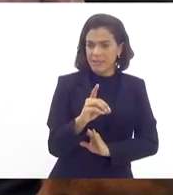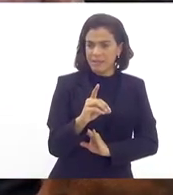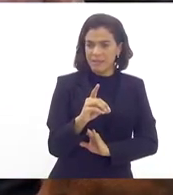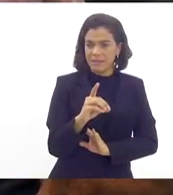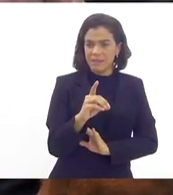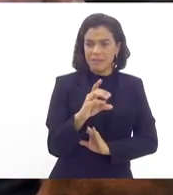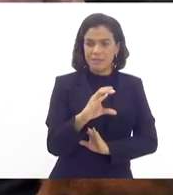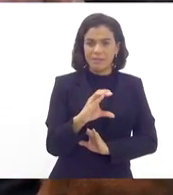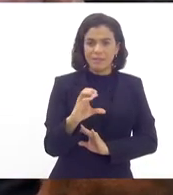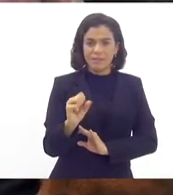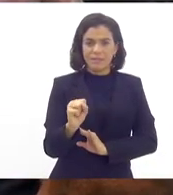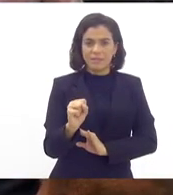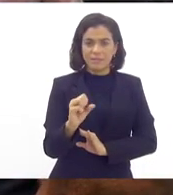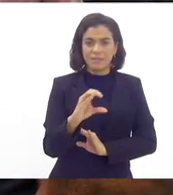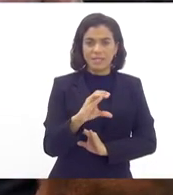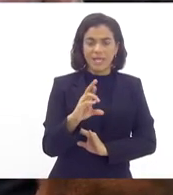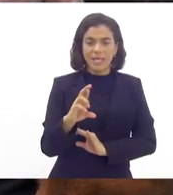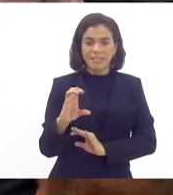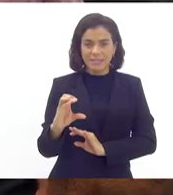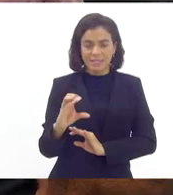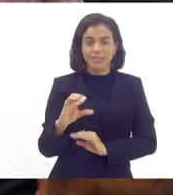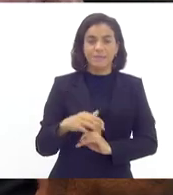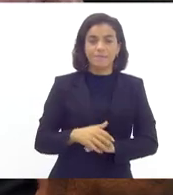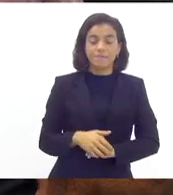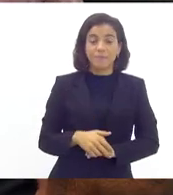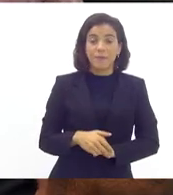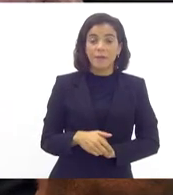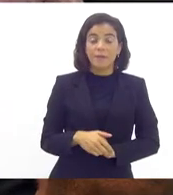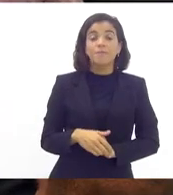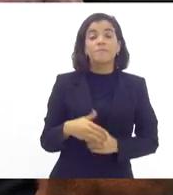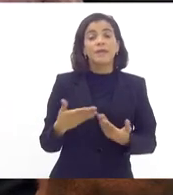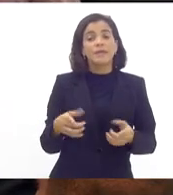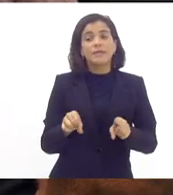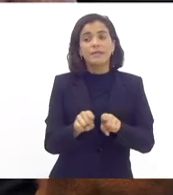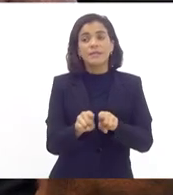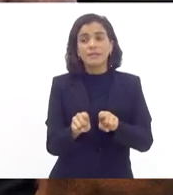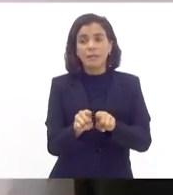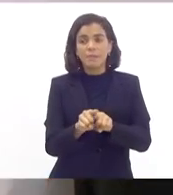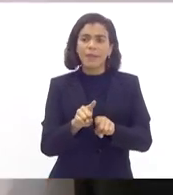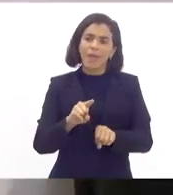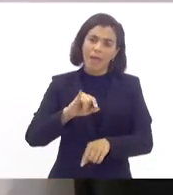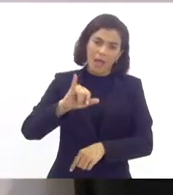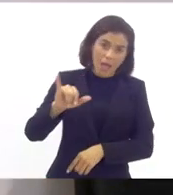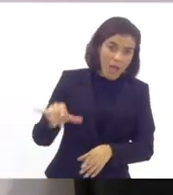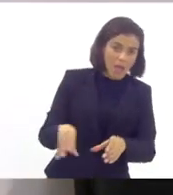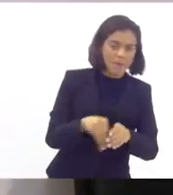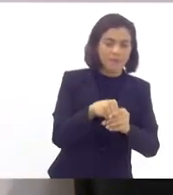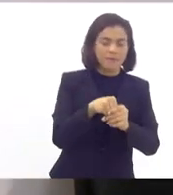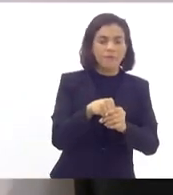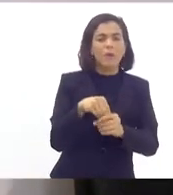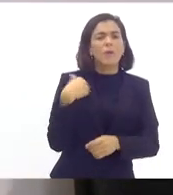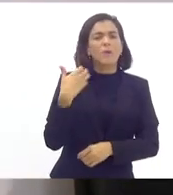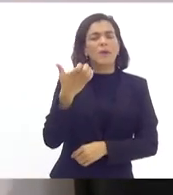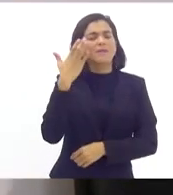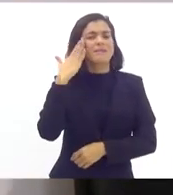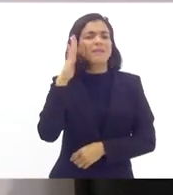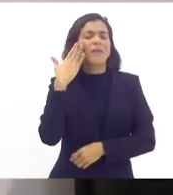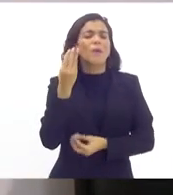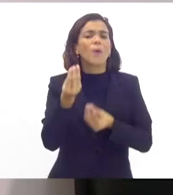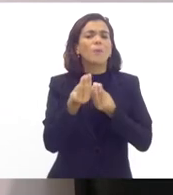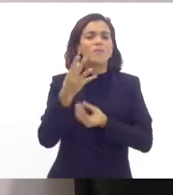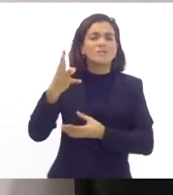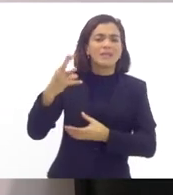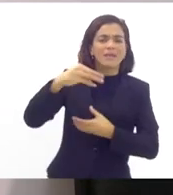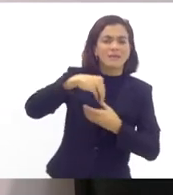até virar a chave lá para o IBS, para a CBS. E também, a gente aproveitar e integrar aqui, queria entender como é que vai ser a integração